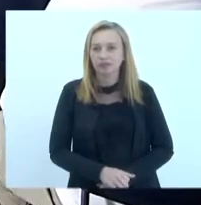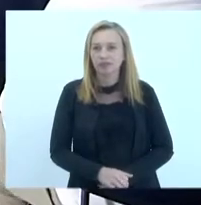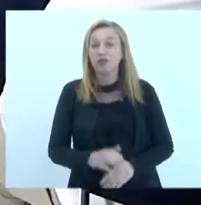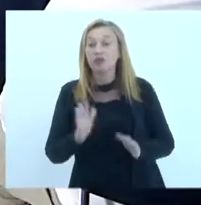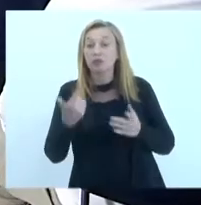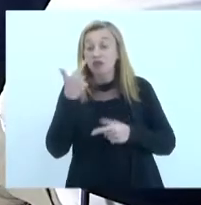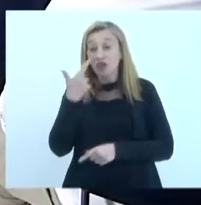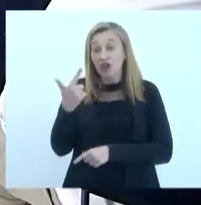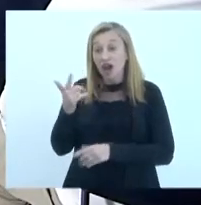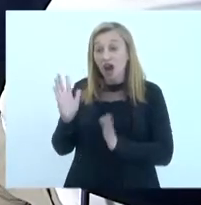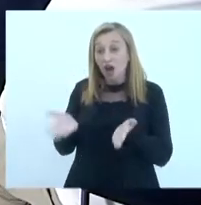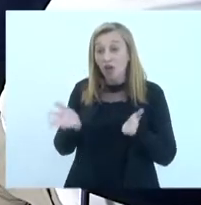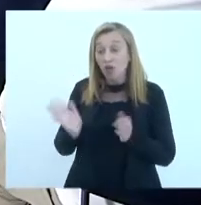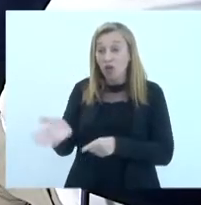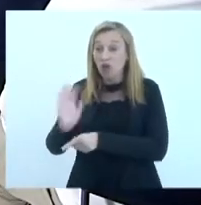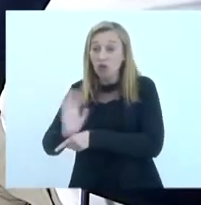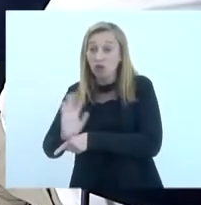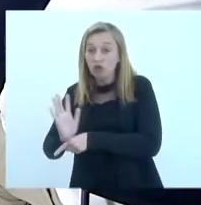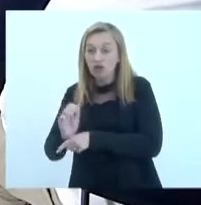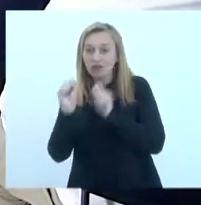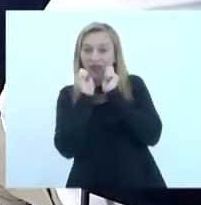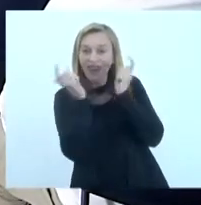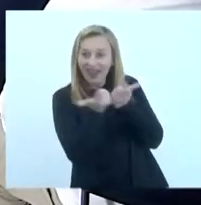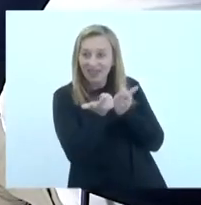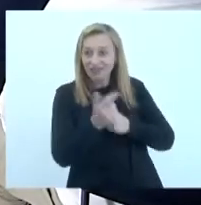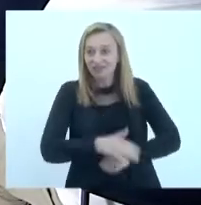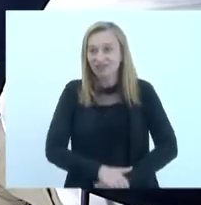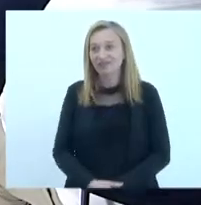Vamos assistir agora o vídeo institucional da Alerj.